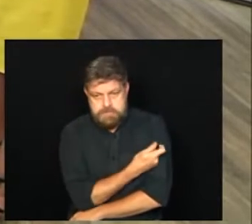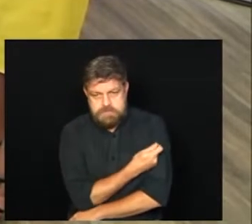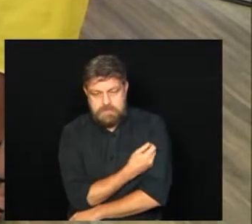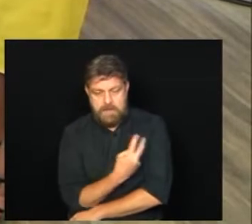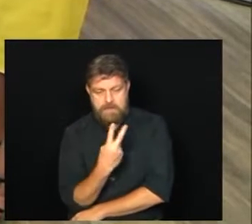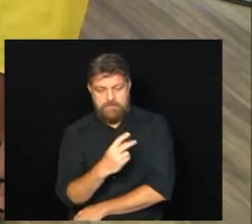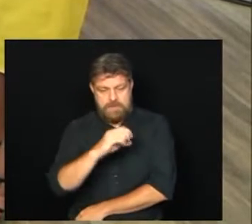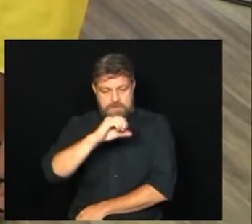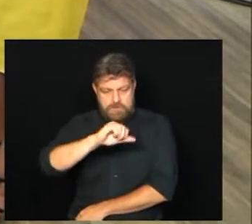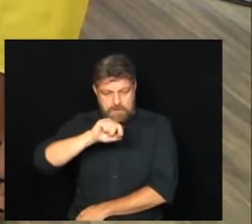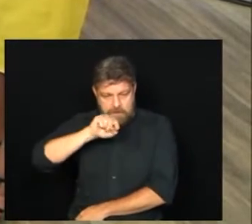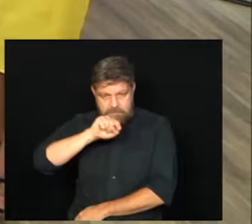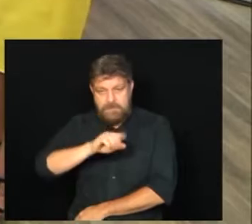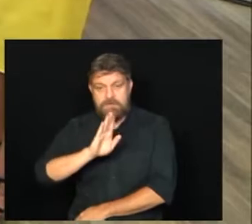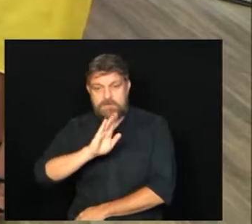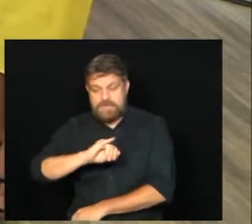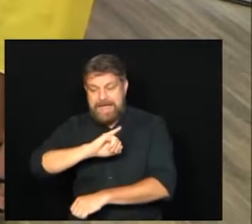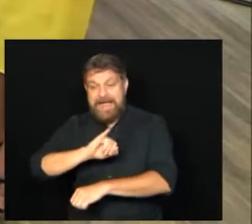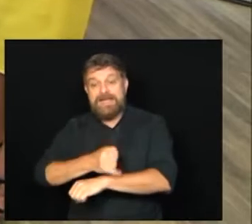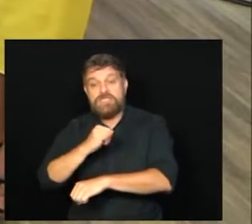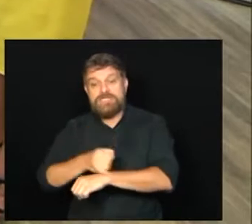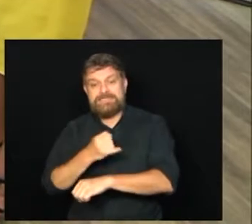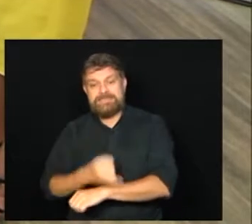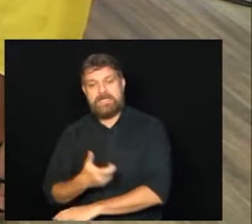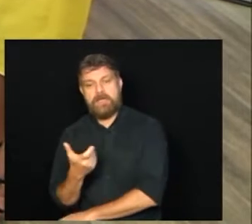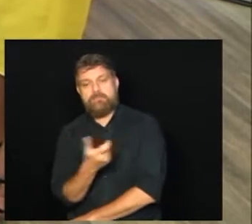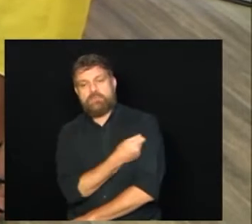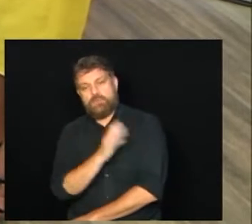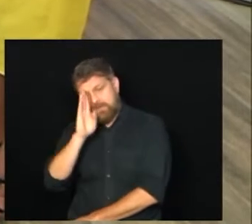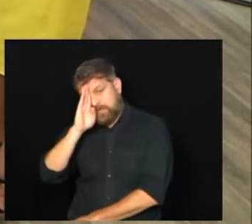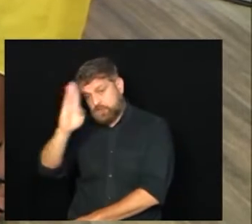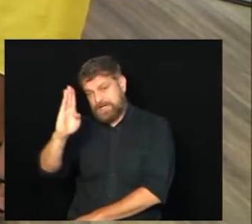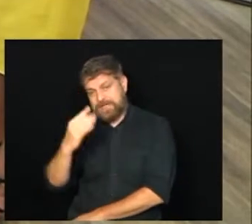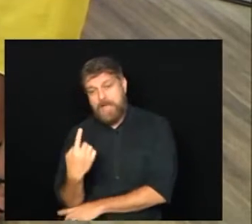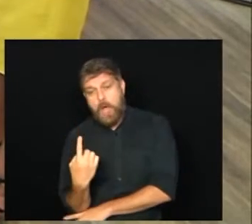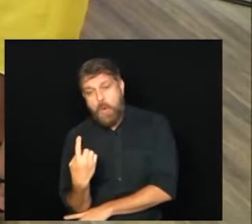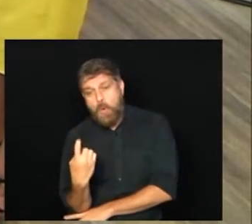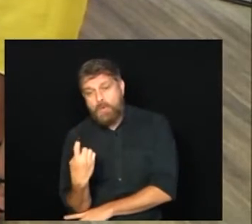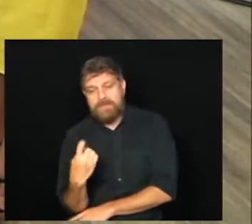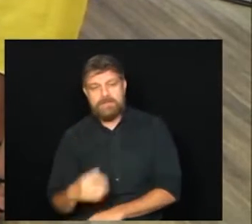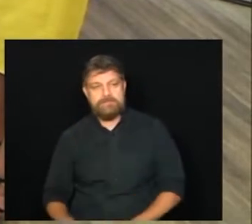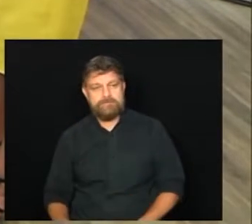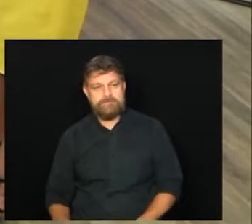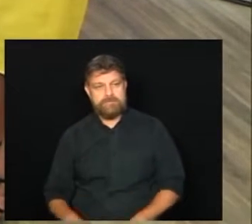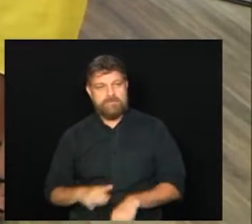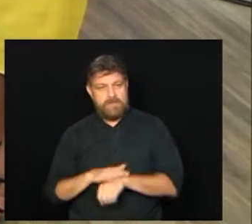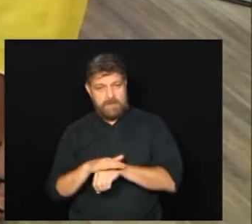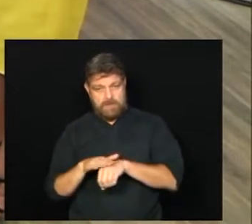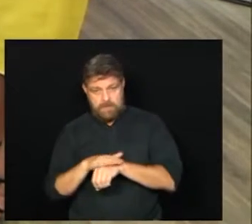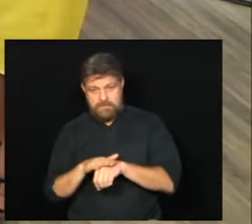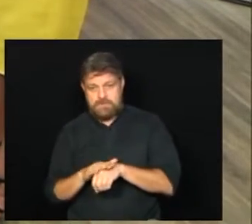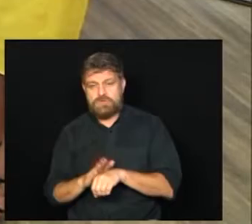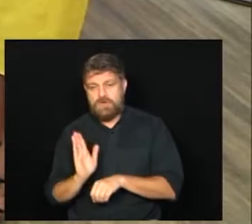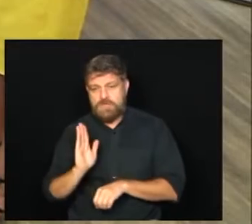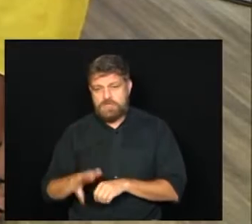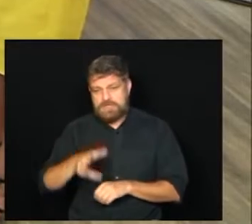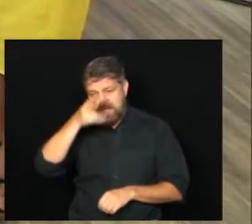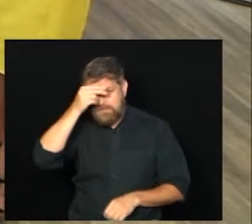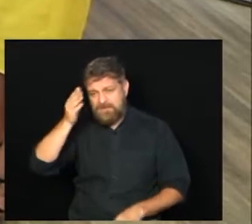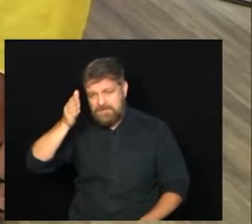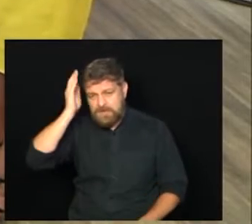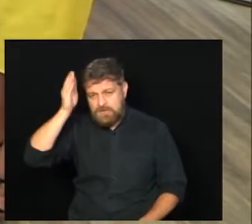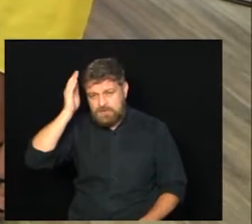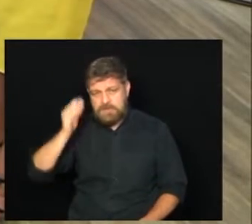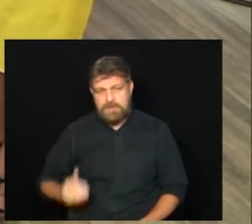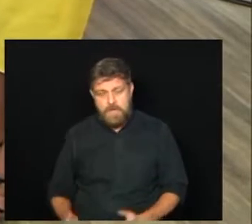pessoas tomaram a vacina de dose única. Agora, Mirna Abreu, a gente falou sobre a coletiva do prefeito Dário Saad. No início